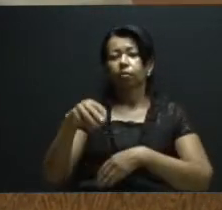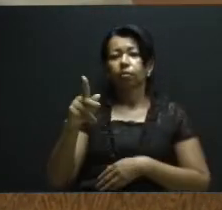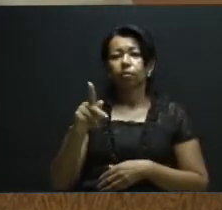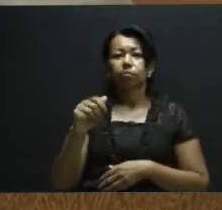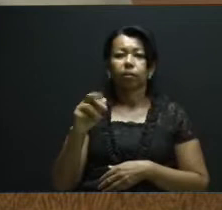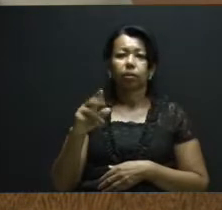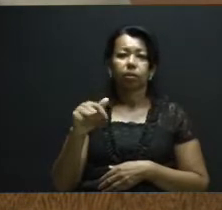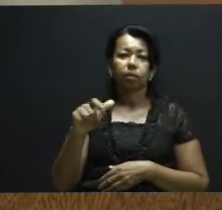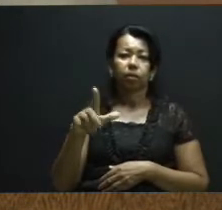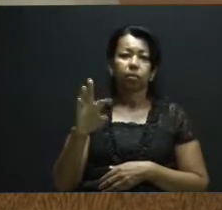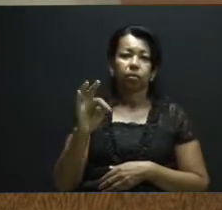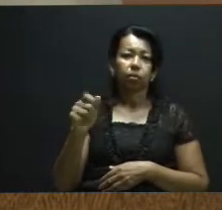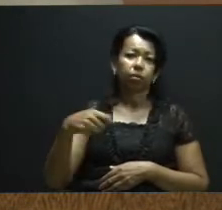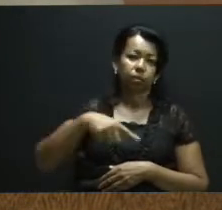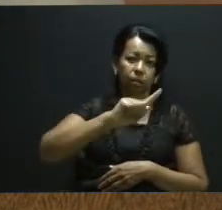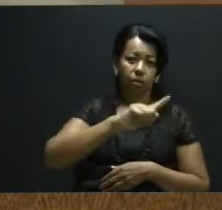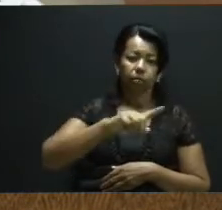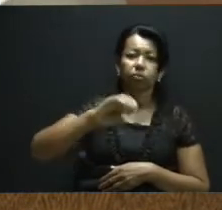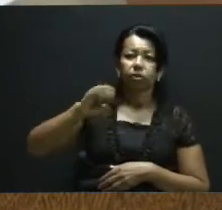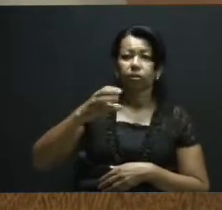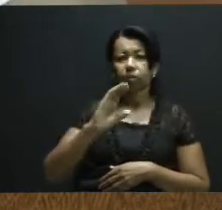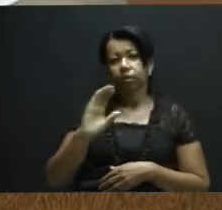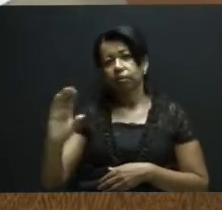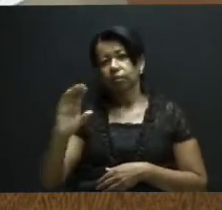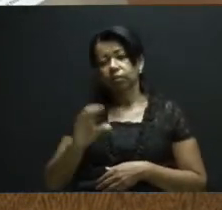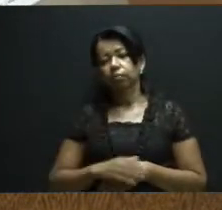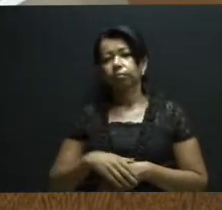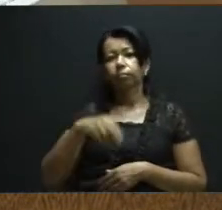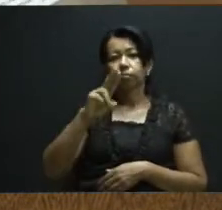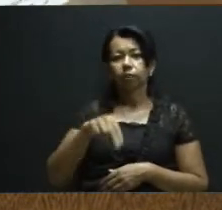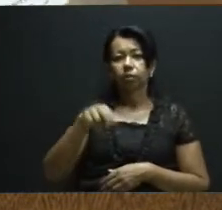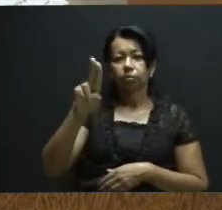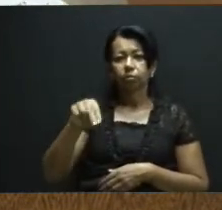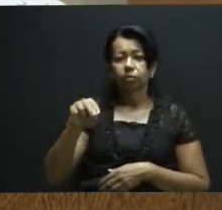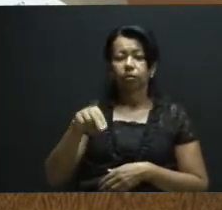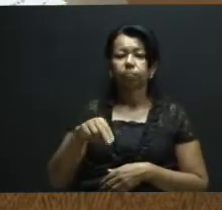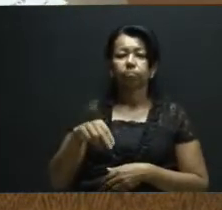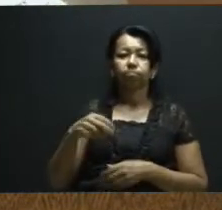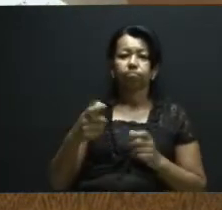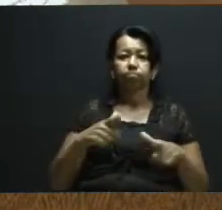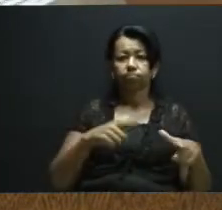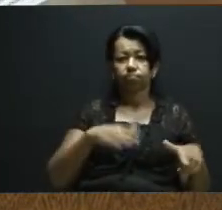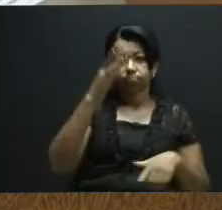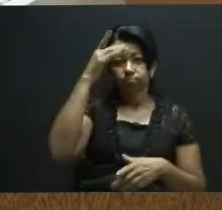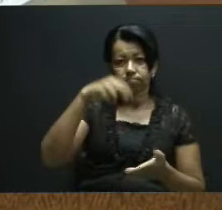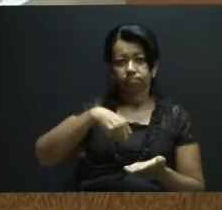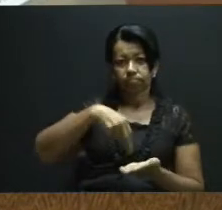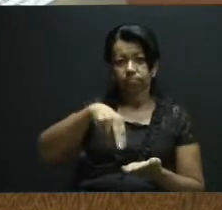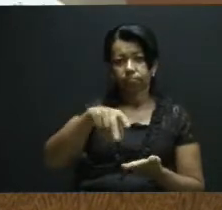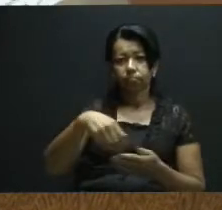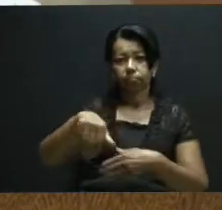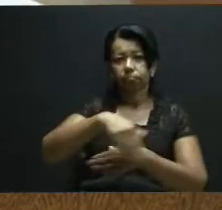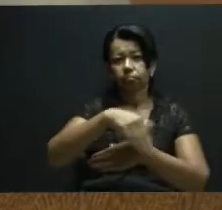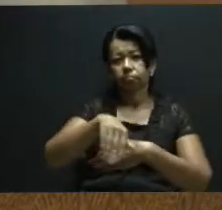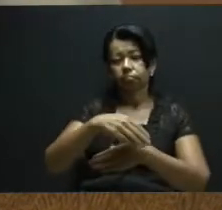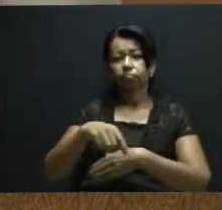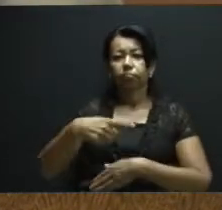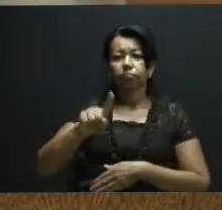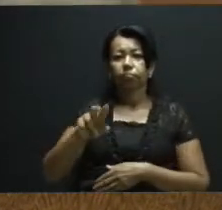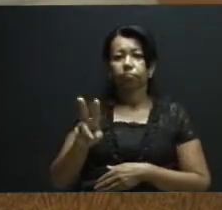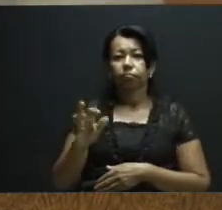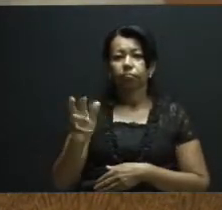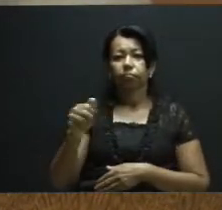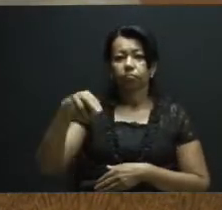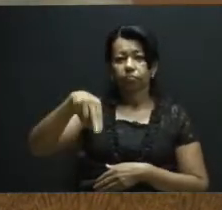jardim casqueiro ms pintura de faixas de pedestre na avenida 25 de dezembro vila